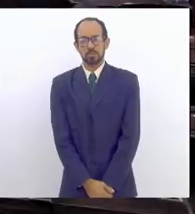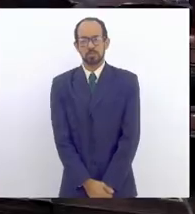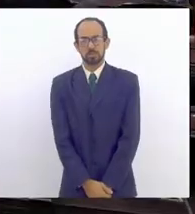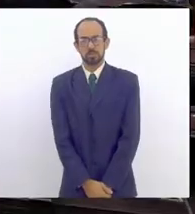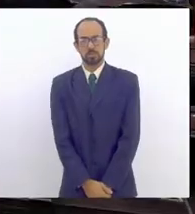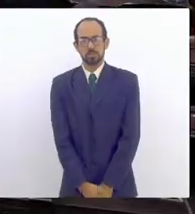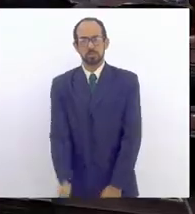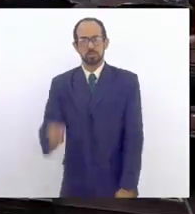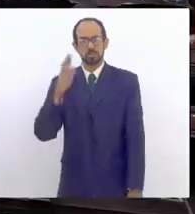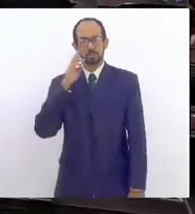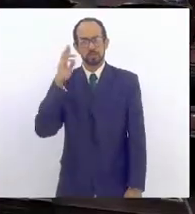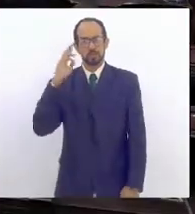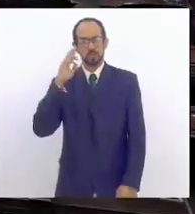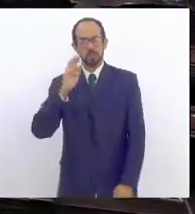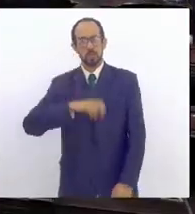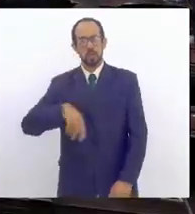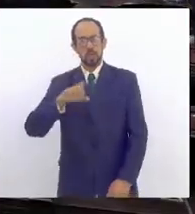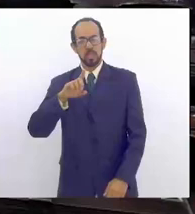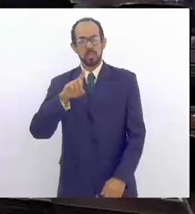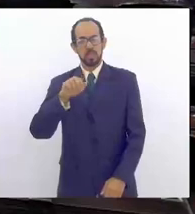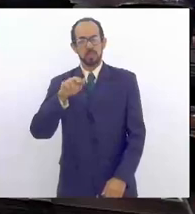Senhor Defensor-Geral